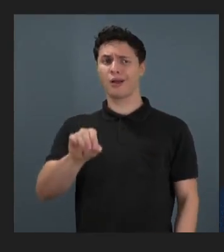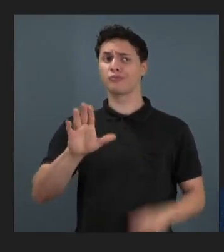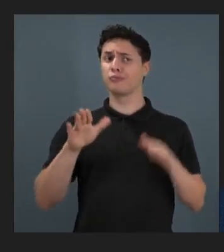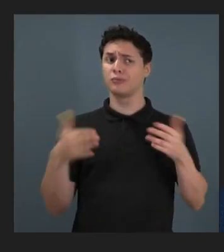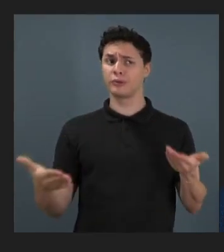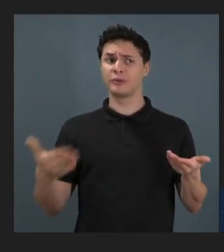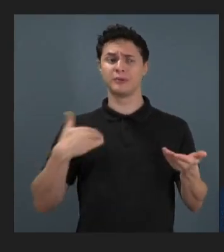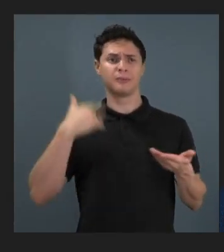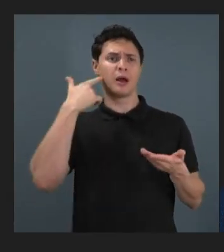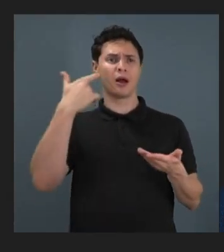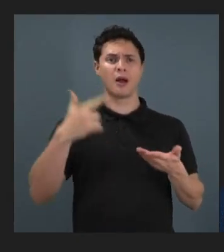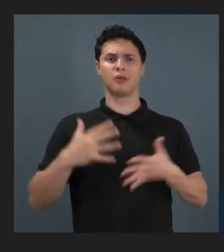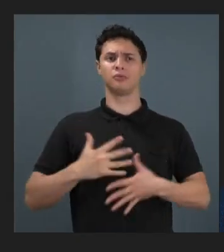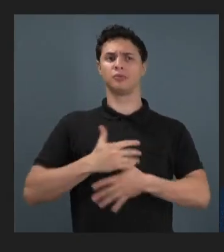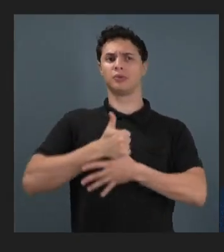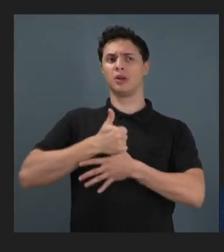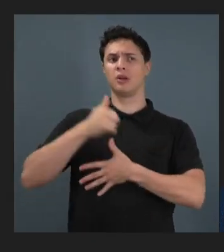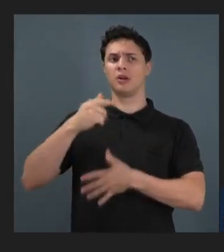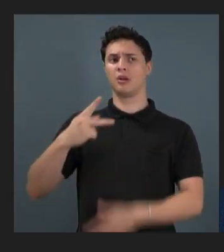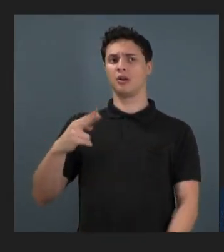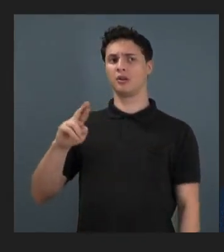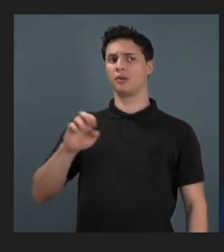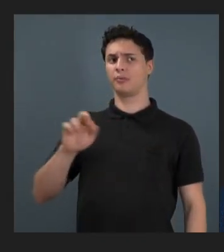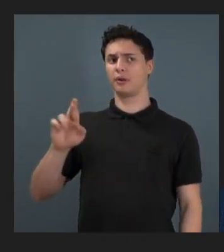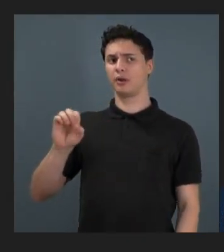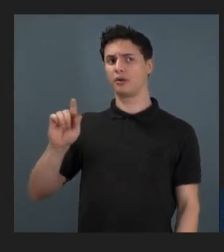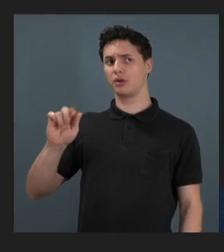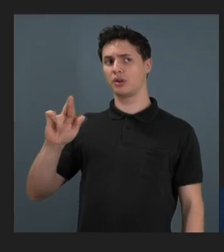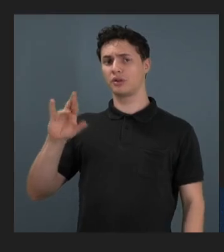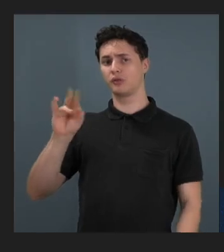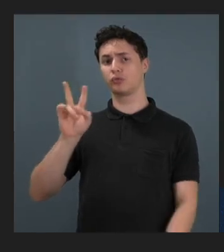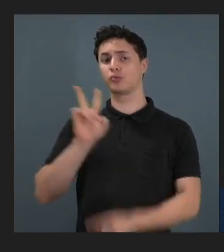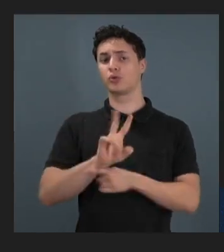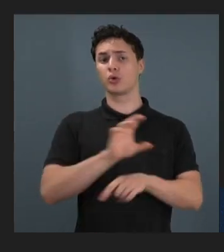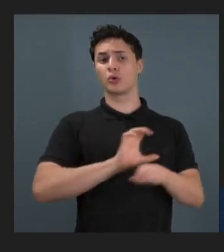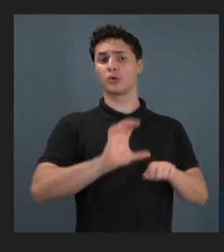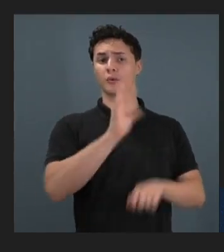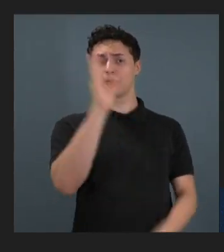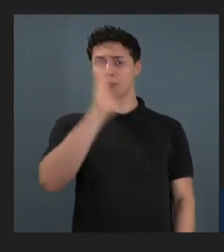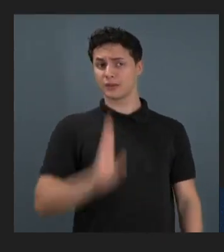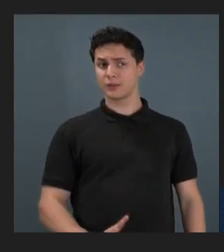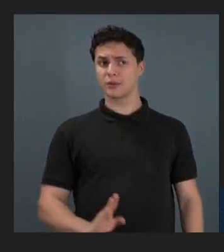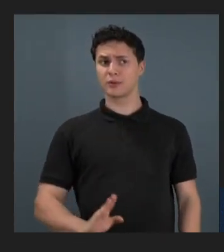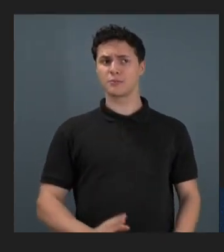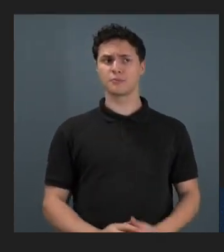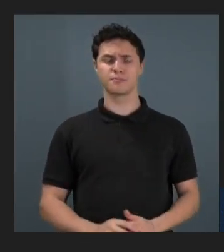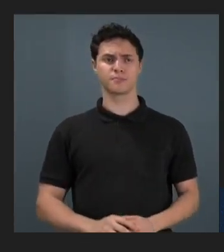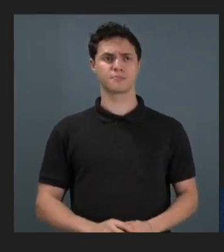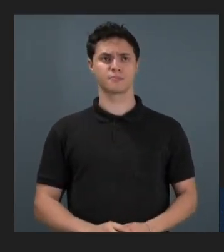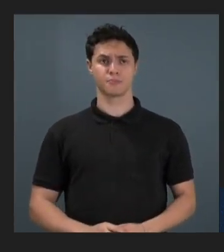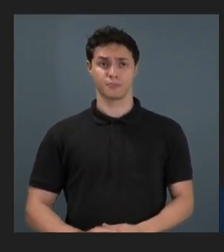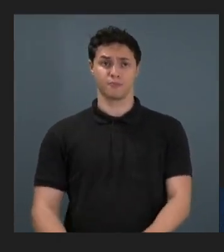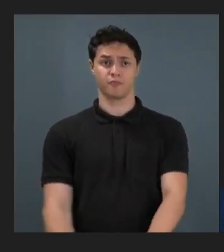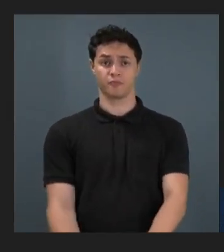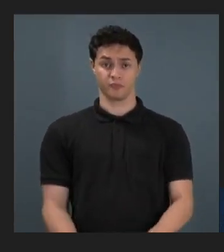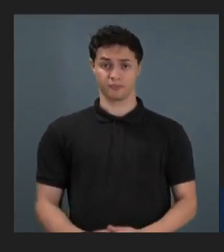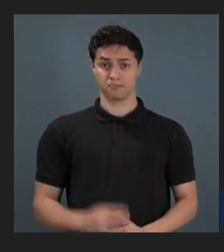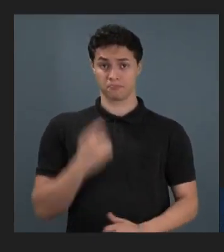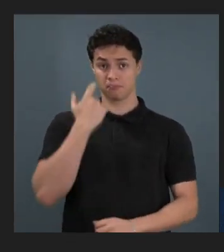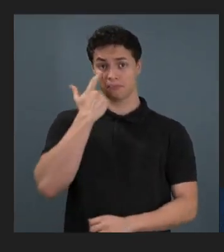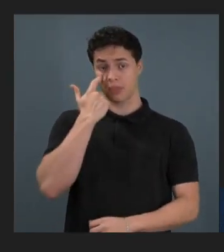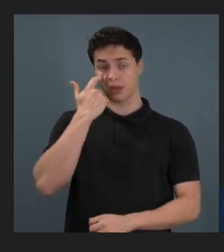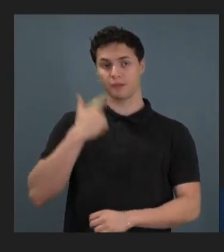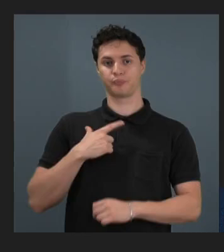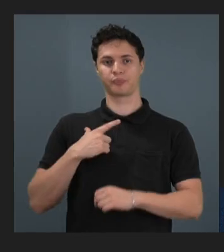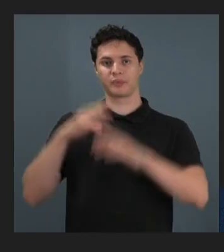fundamental, a prerrogativa de funcionar como guardião da Constituição brasileira. O STF é composto